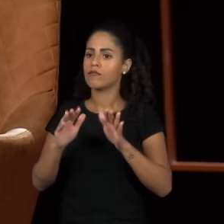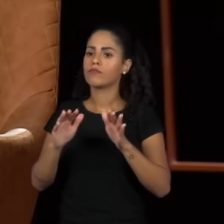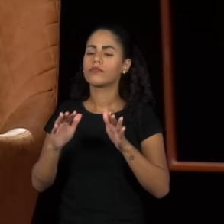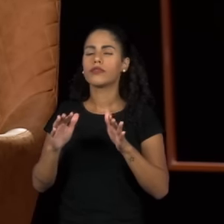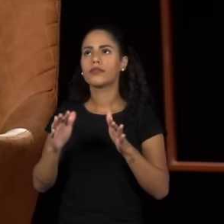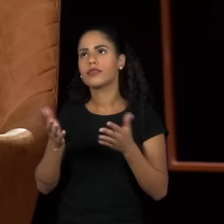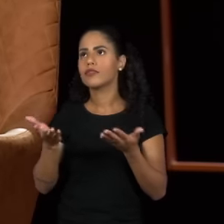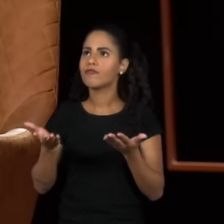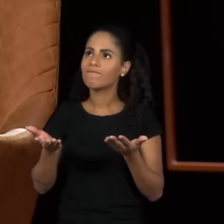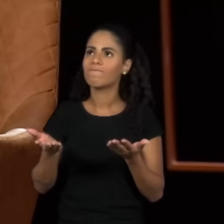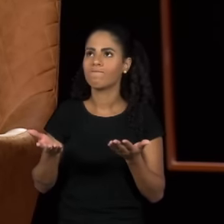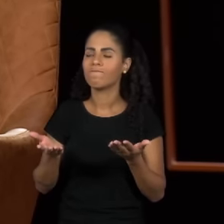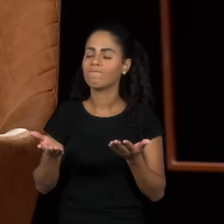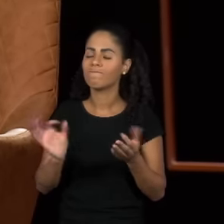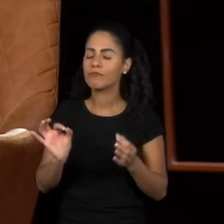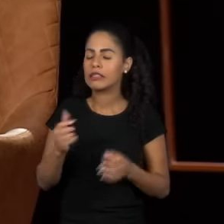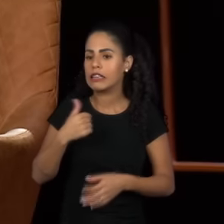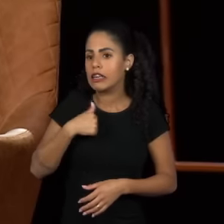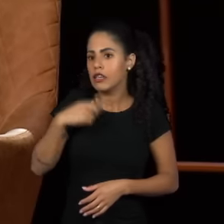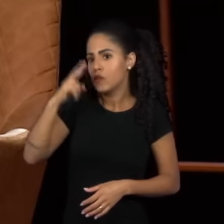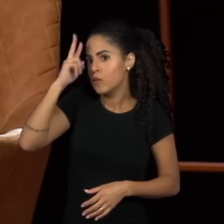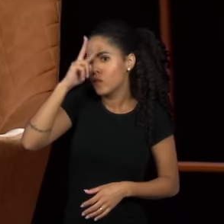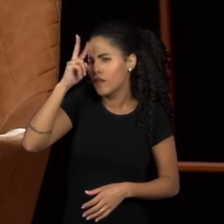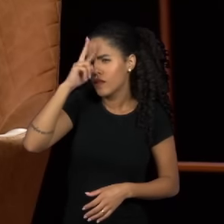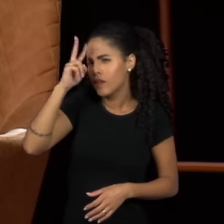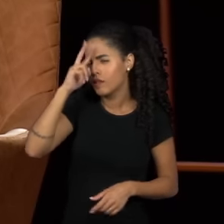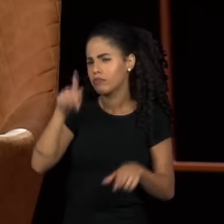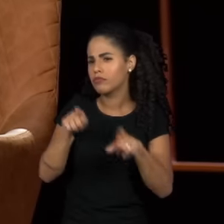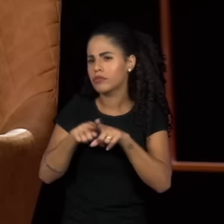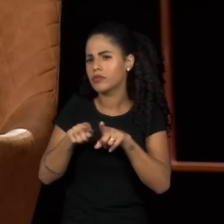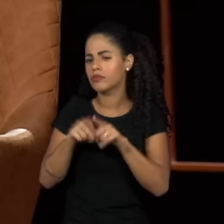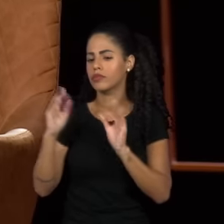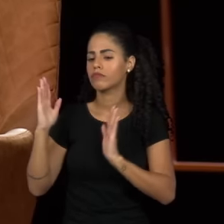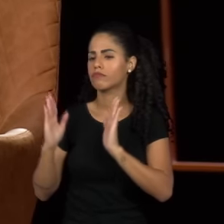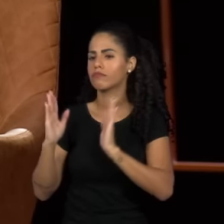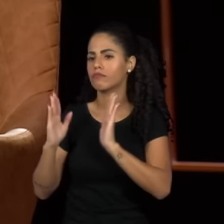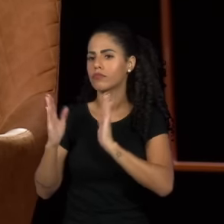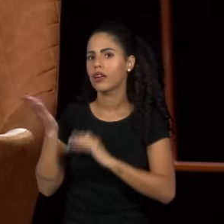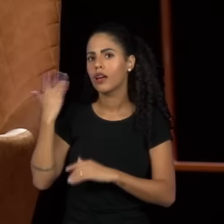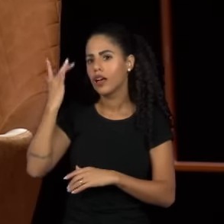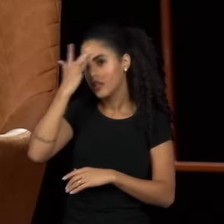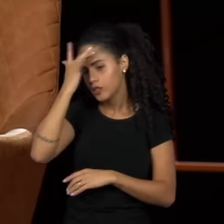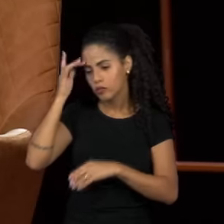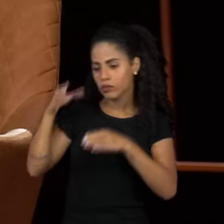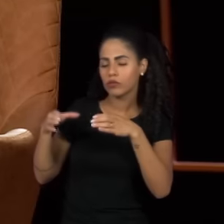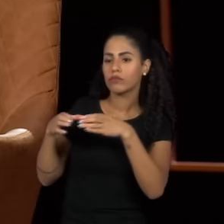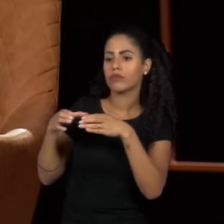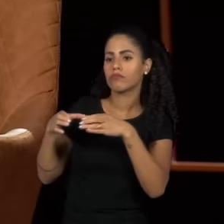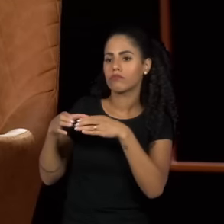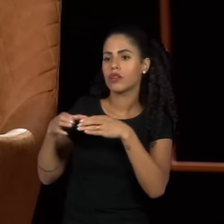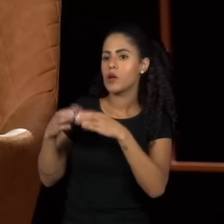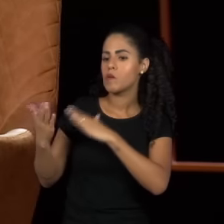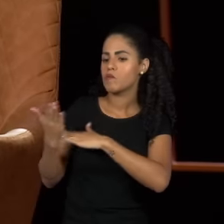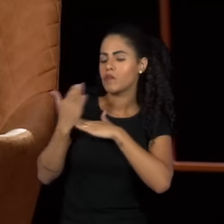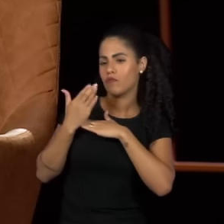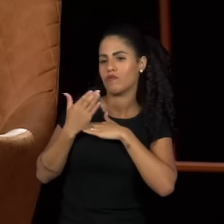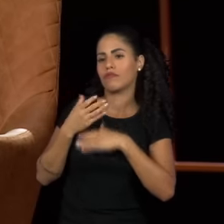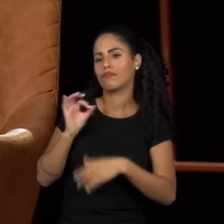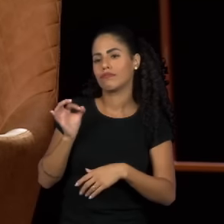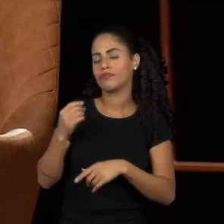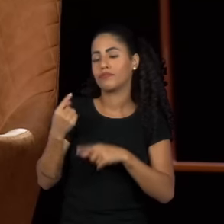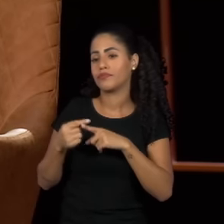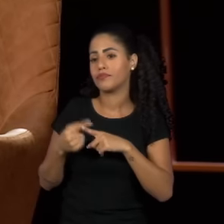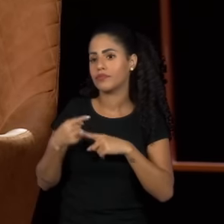aí, eu me lembro que nisso também as pessoas da CAL foram essenciais, porque elas me ajudaram muito, porque eu